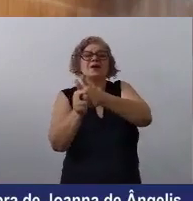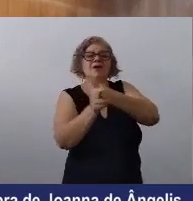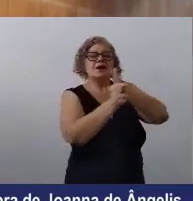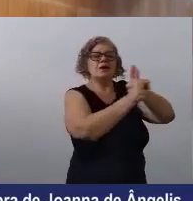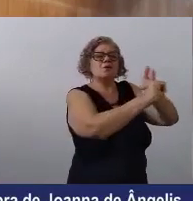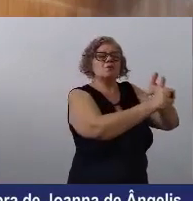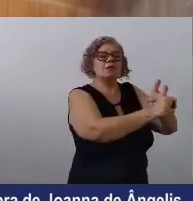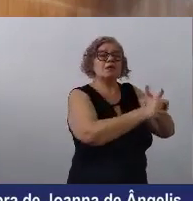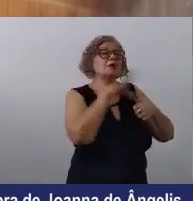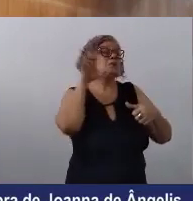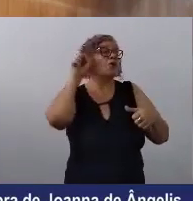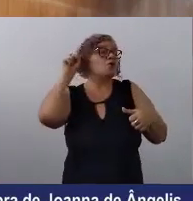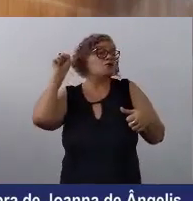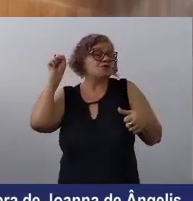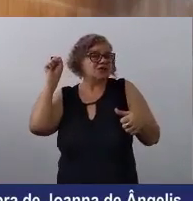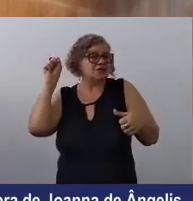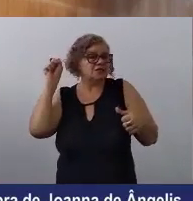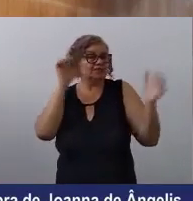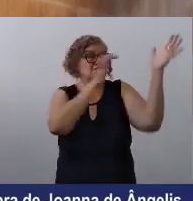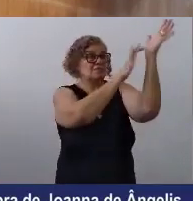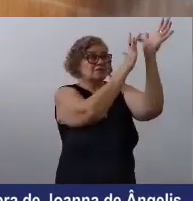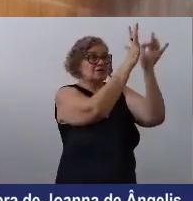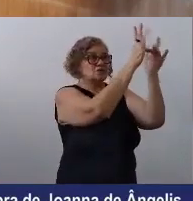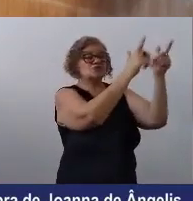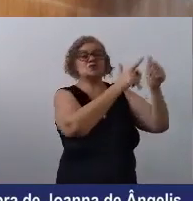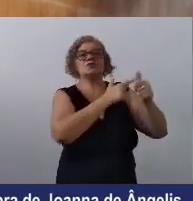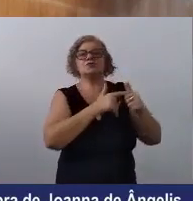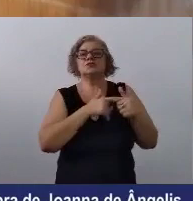de Curumhatim ouvir o profeta.